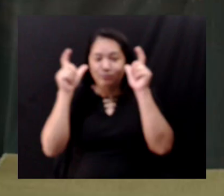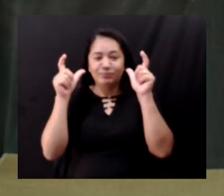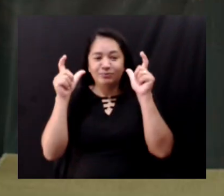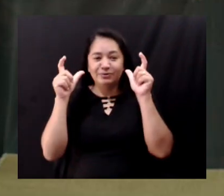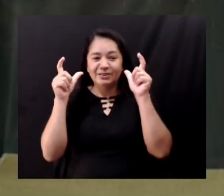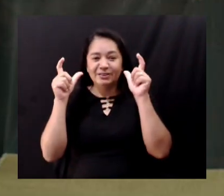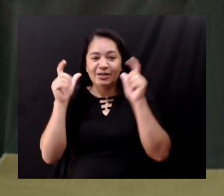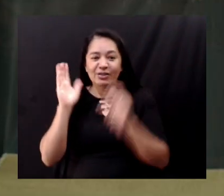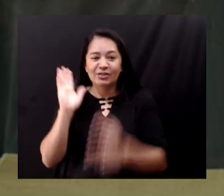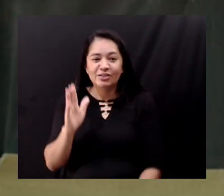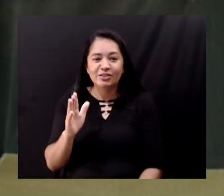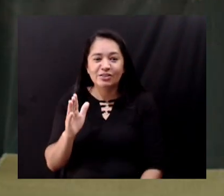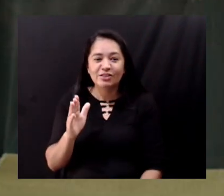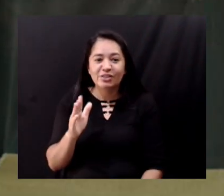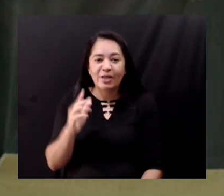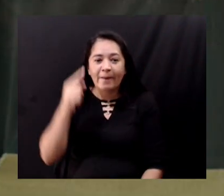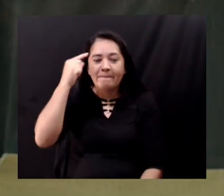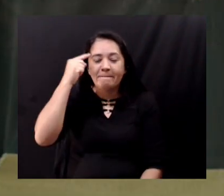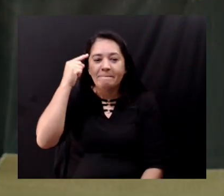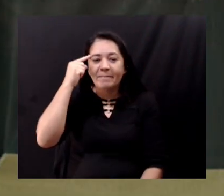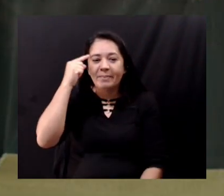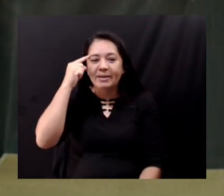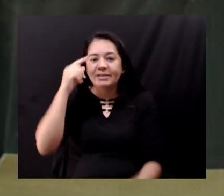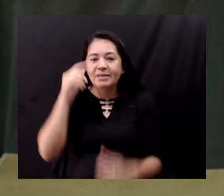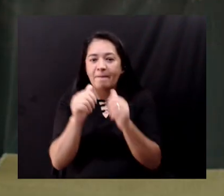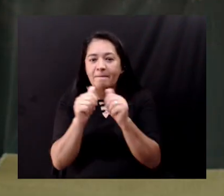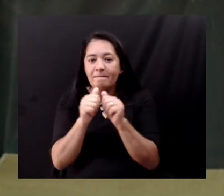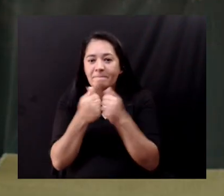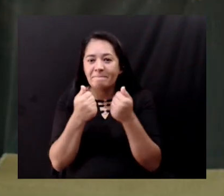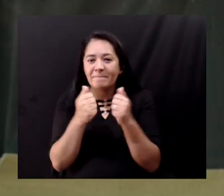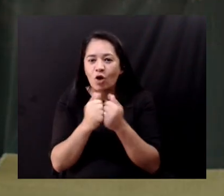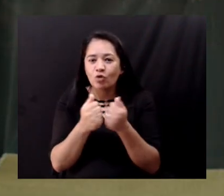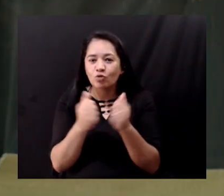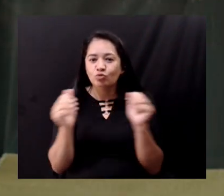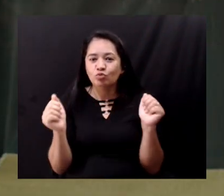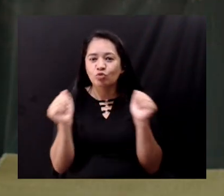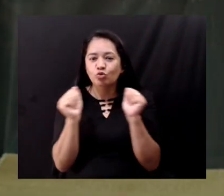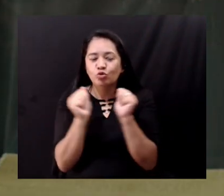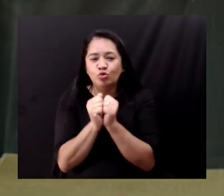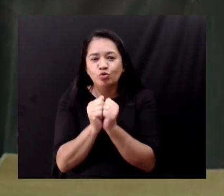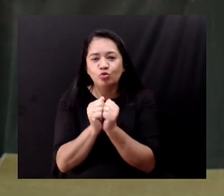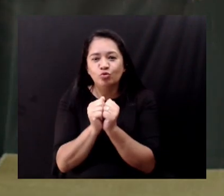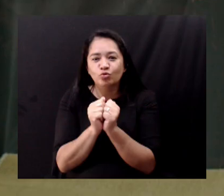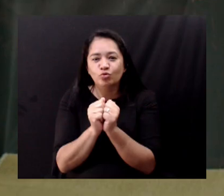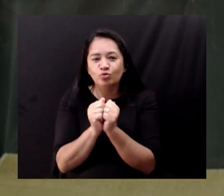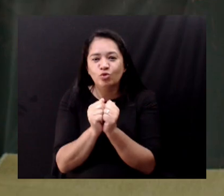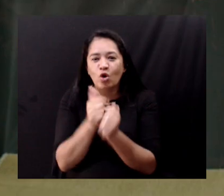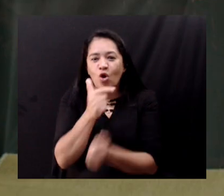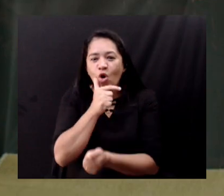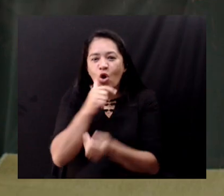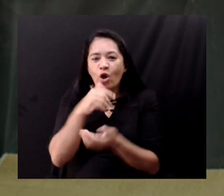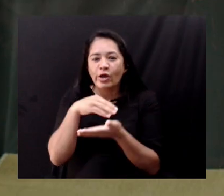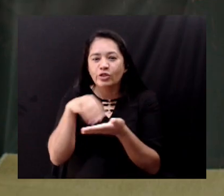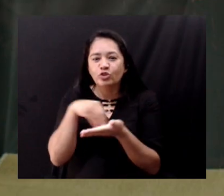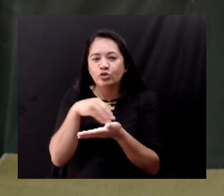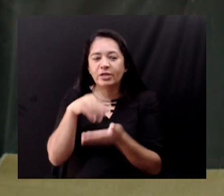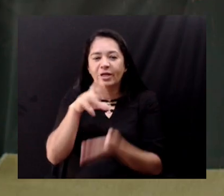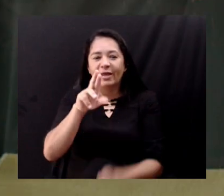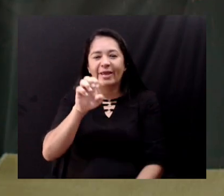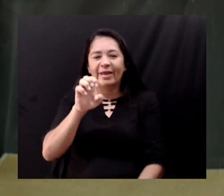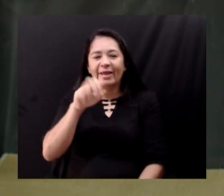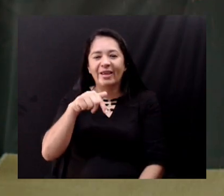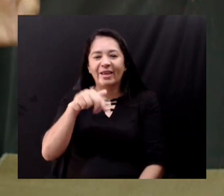adoro pão, gente. E o Marcelo acorda pensando em pão com requeijão. Esse tipo de desejo diário por alimentos